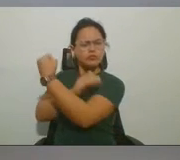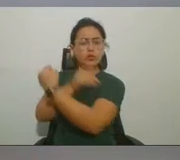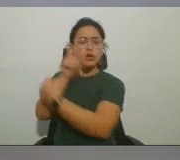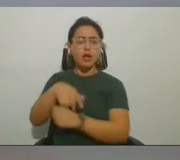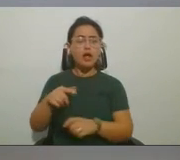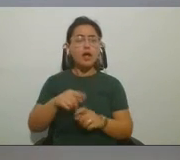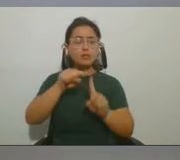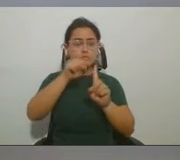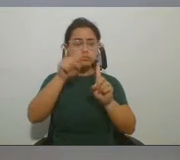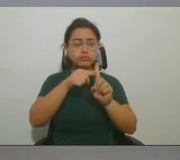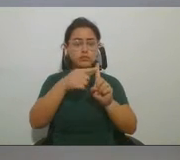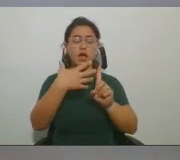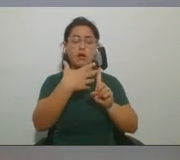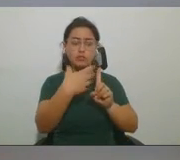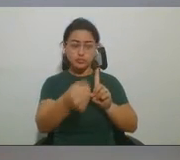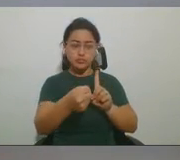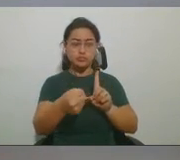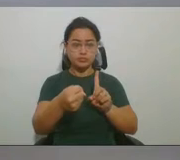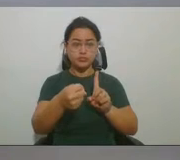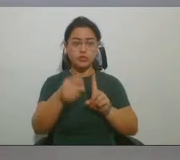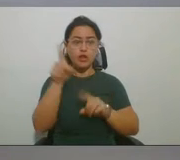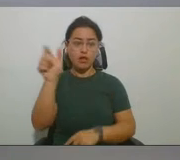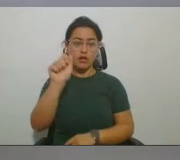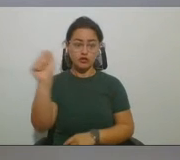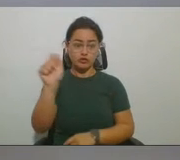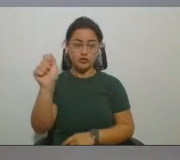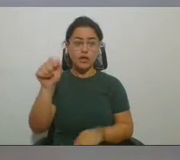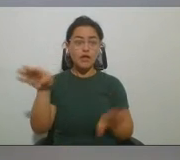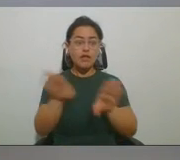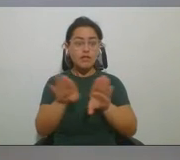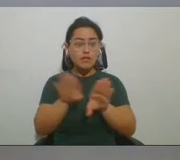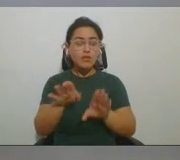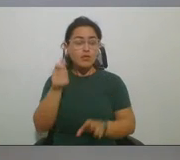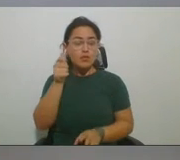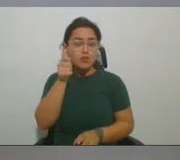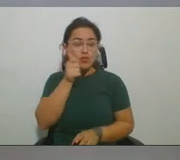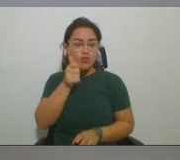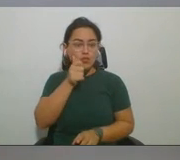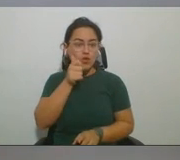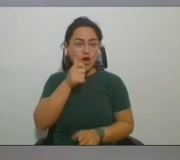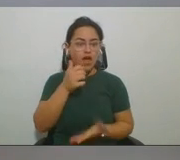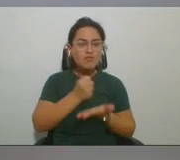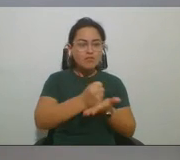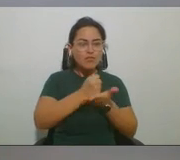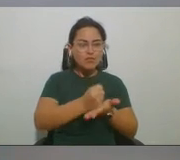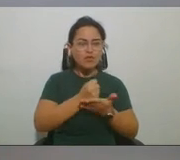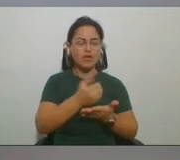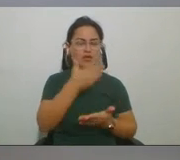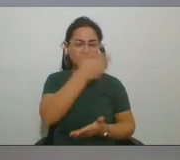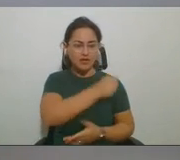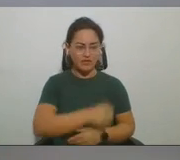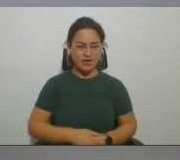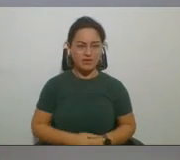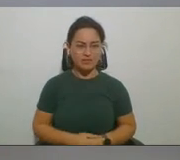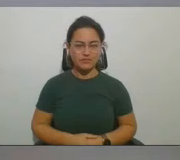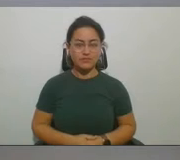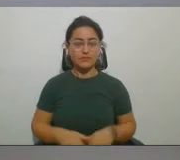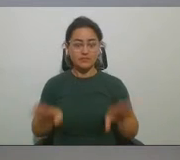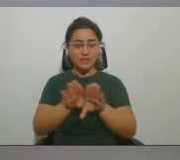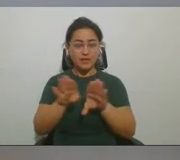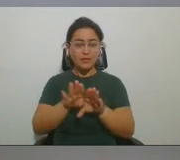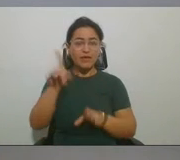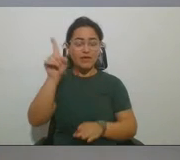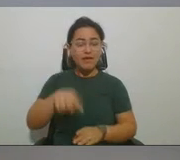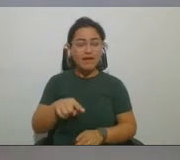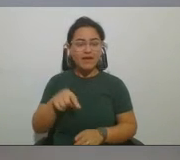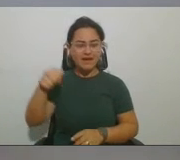na Argentina, e principalmente das socorristas nessa luta. E como você observa a criminalização do